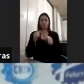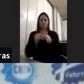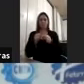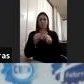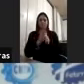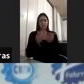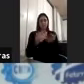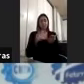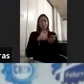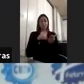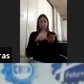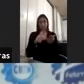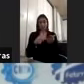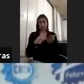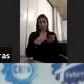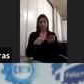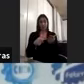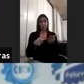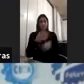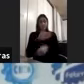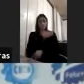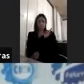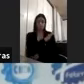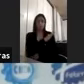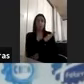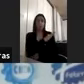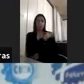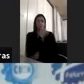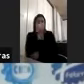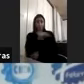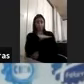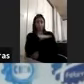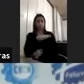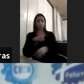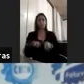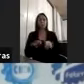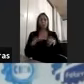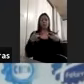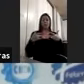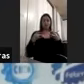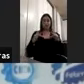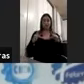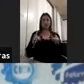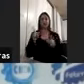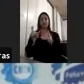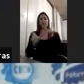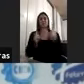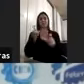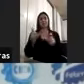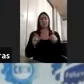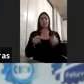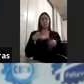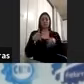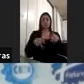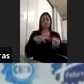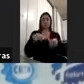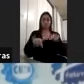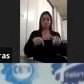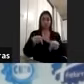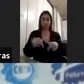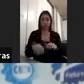ficar marcada pela solidariedade que existe, pela união, pela força, pela luta do sindicato, da